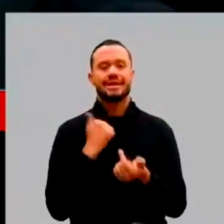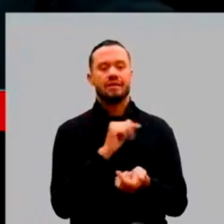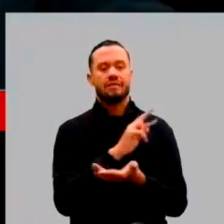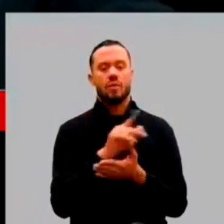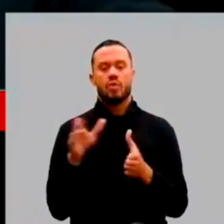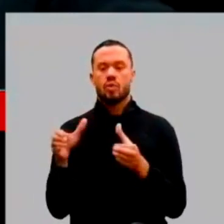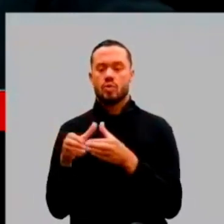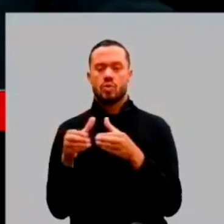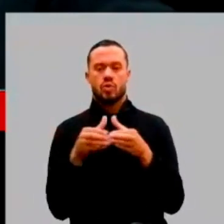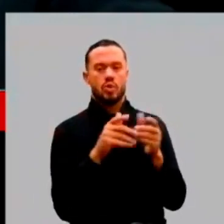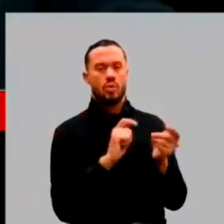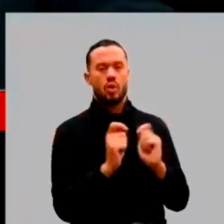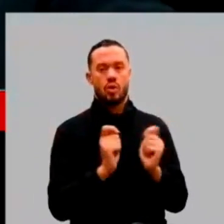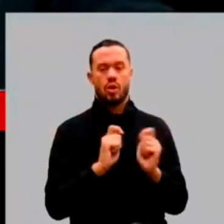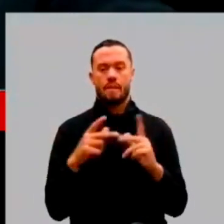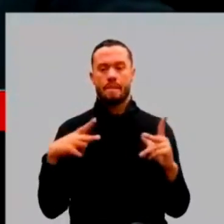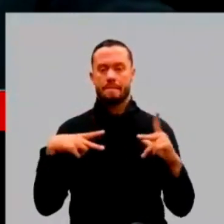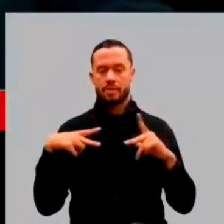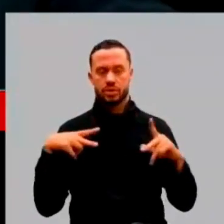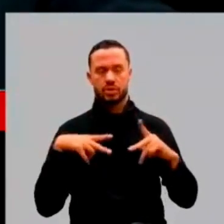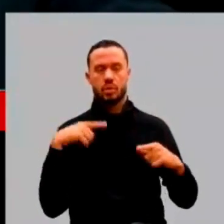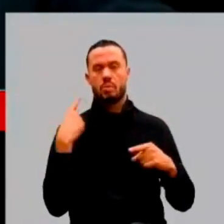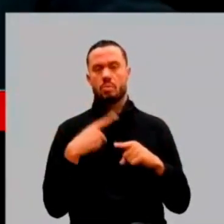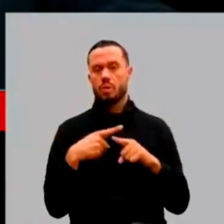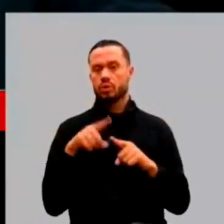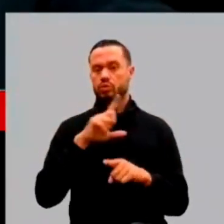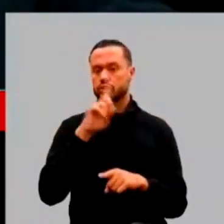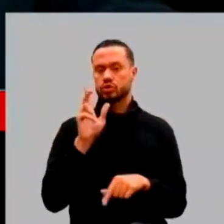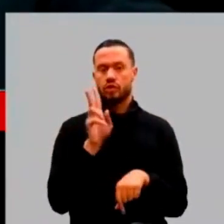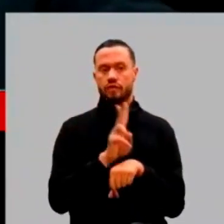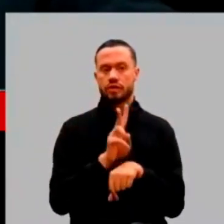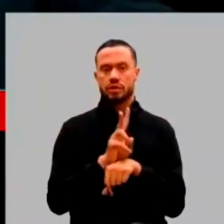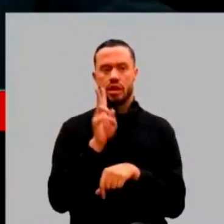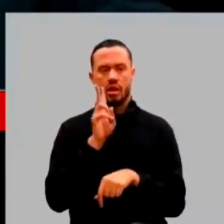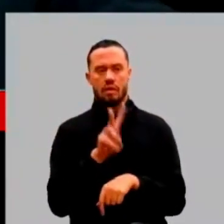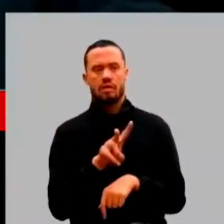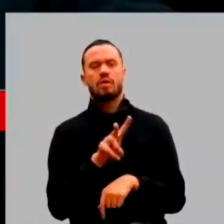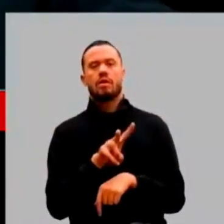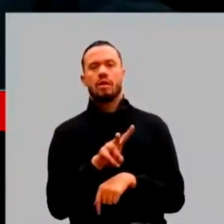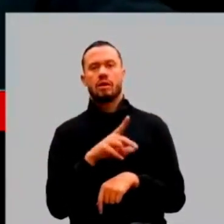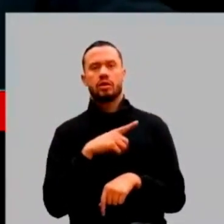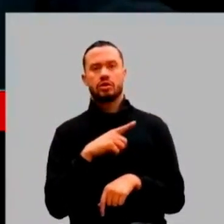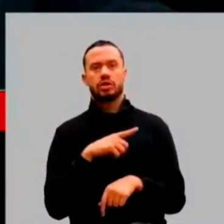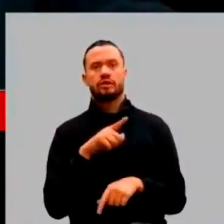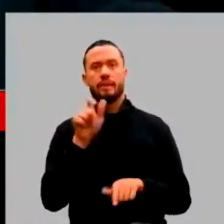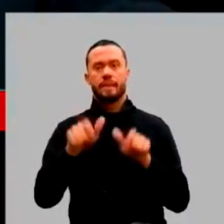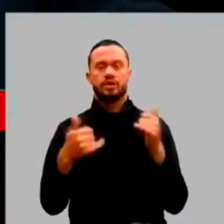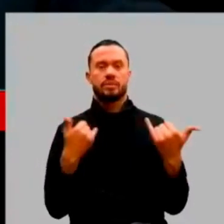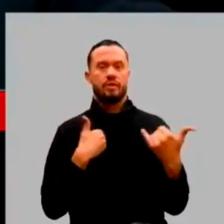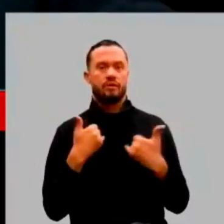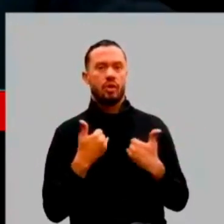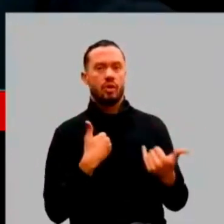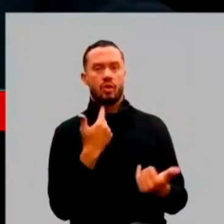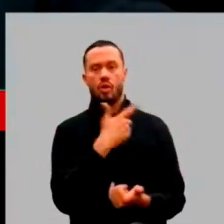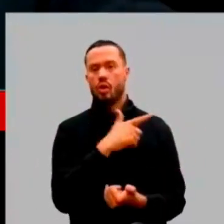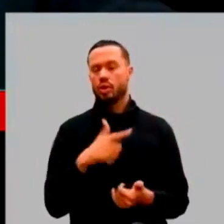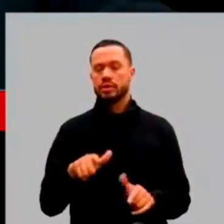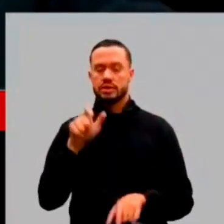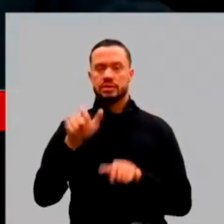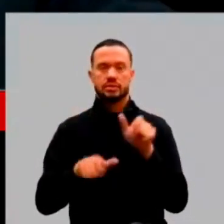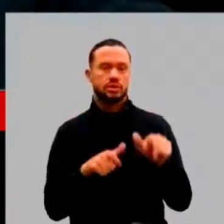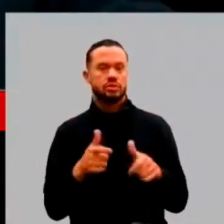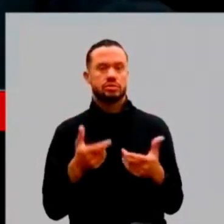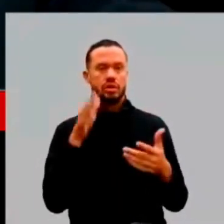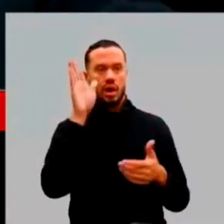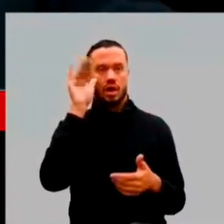econômicos privados porque quando eu Visitei os imóveis eu tive a a informação de que outros também estavam